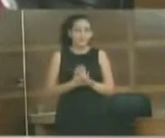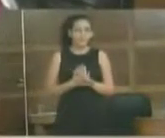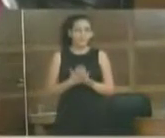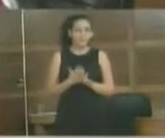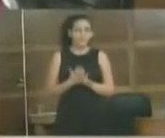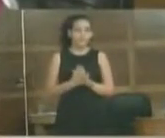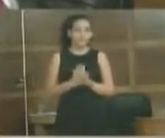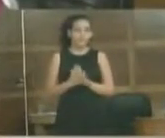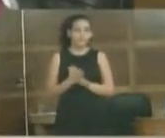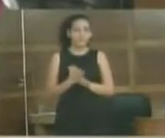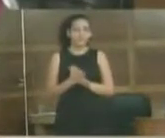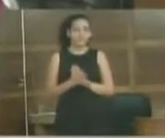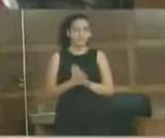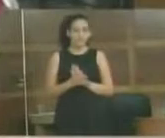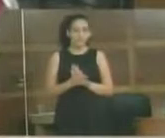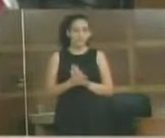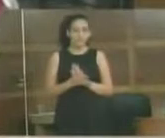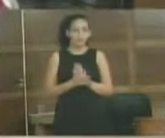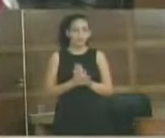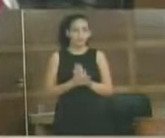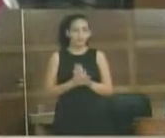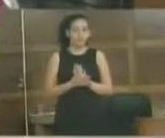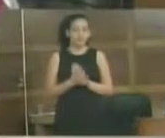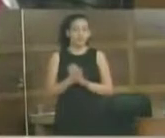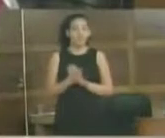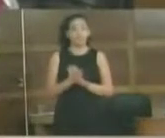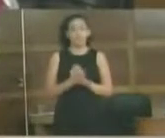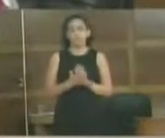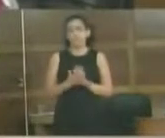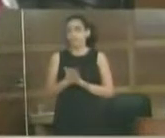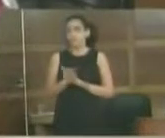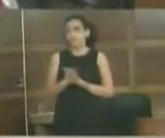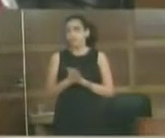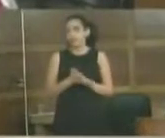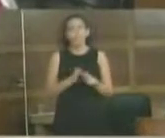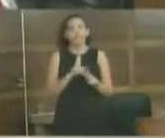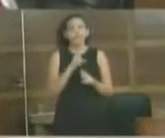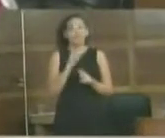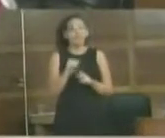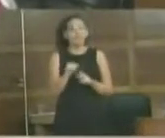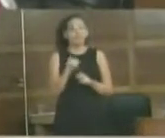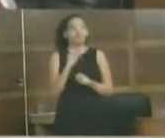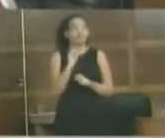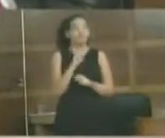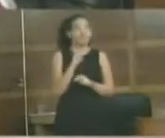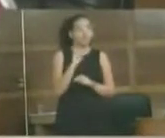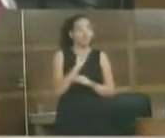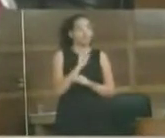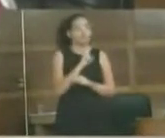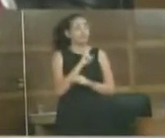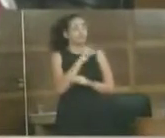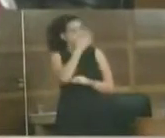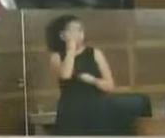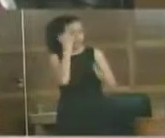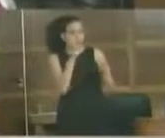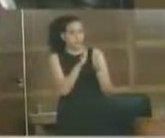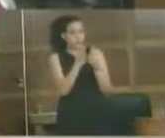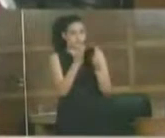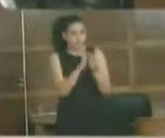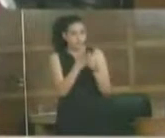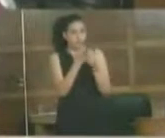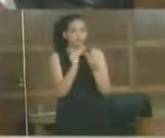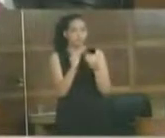Eric. O castramóvel está chegando, vai sim atender as famílias de baixa